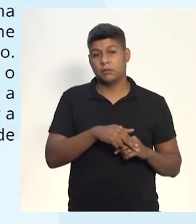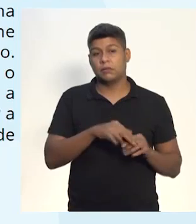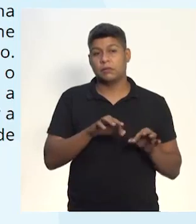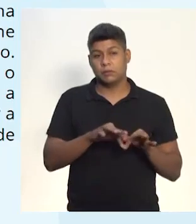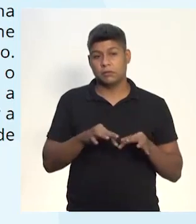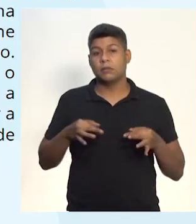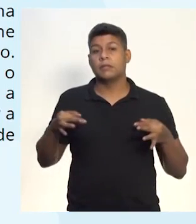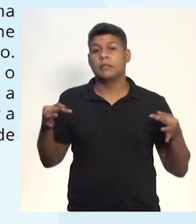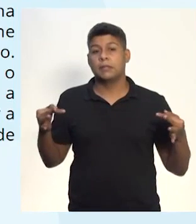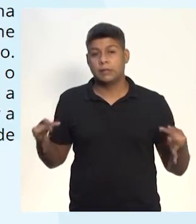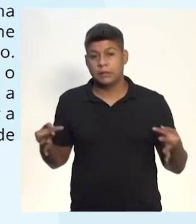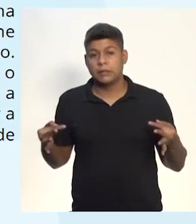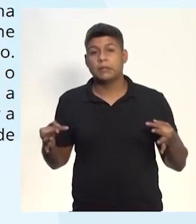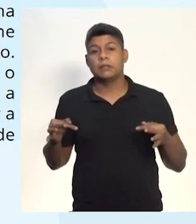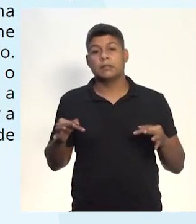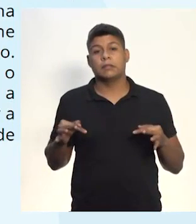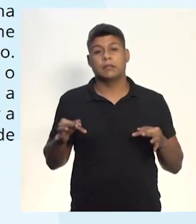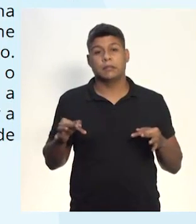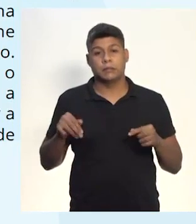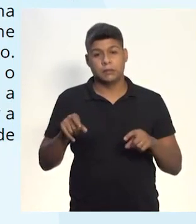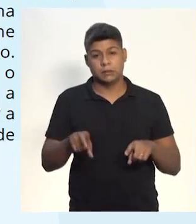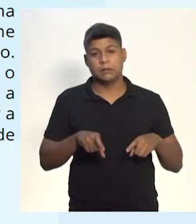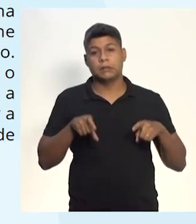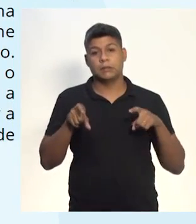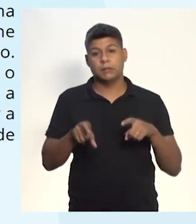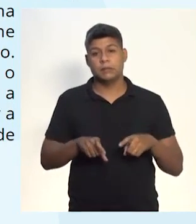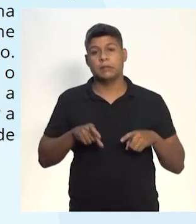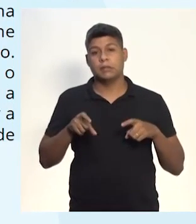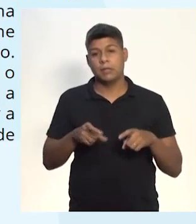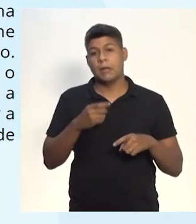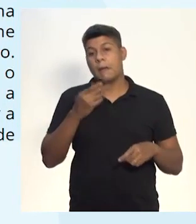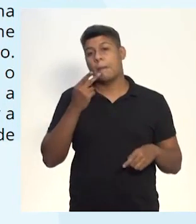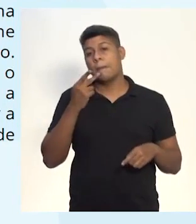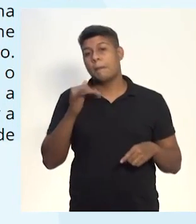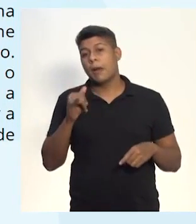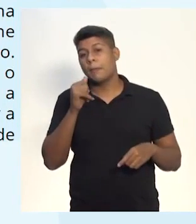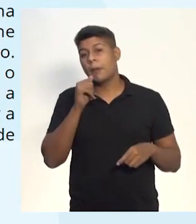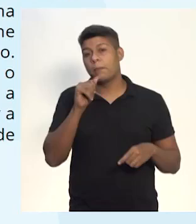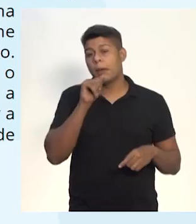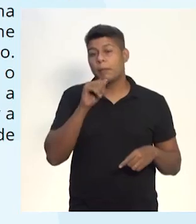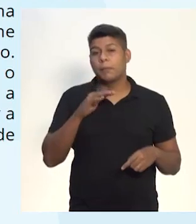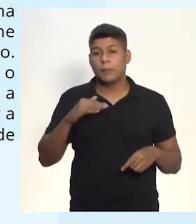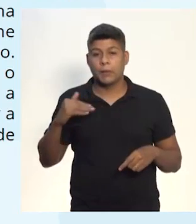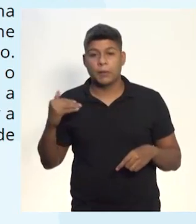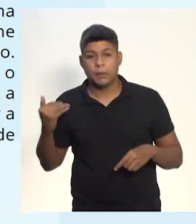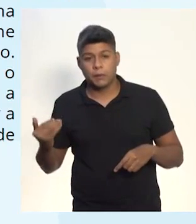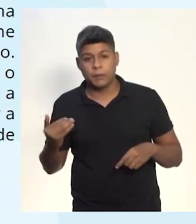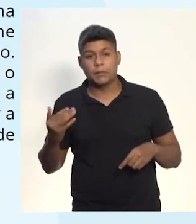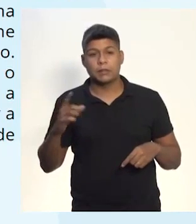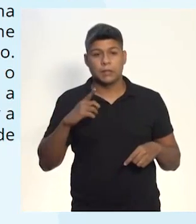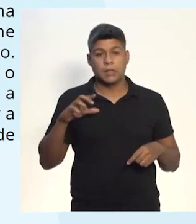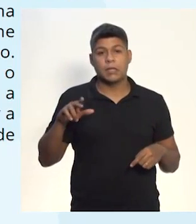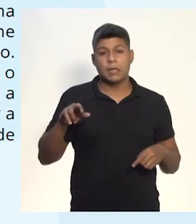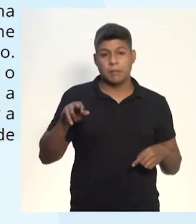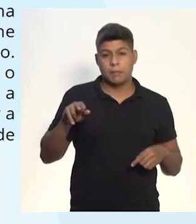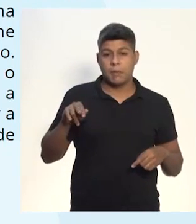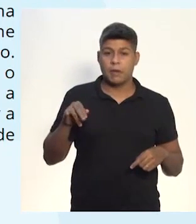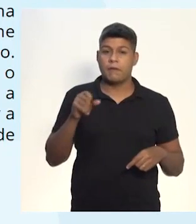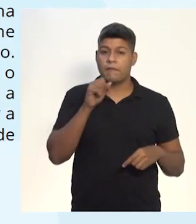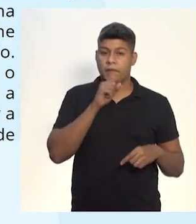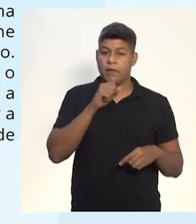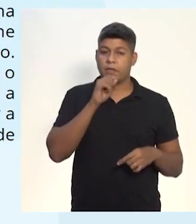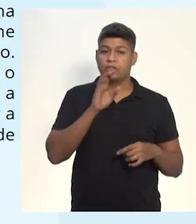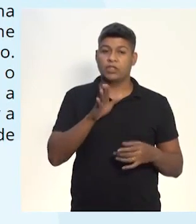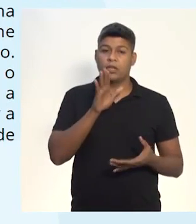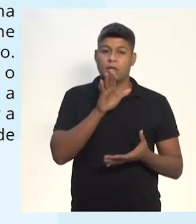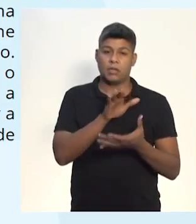humilde origem camponesa, fica órfão de pai e mãe ainda pequeno e foi abrigado por uma irmã mais velha, casada